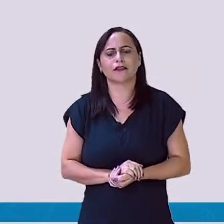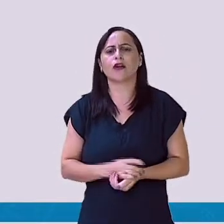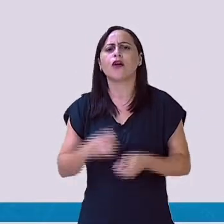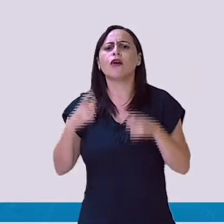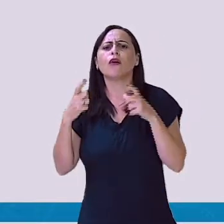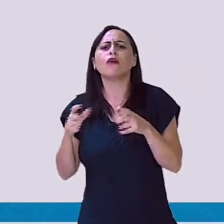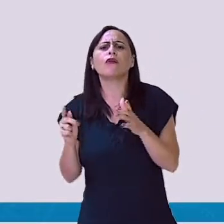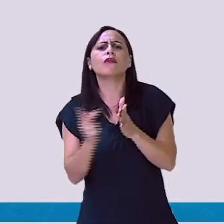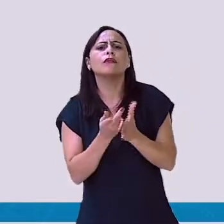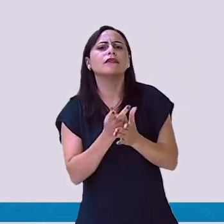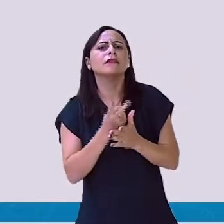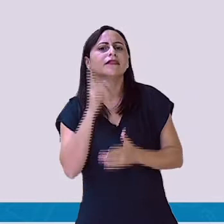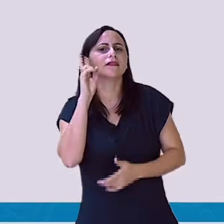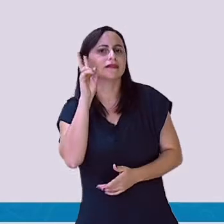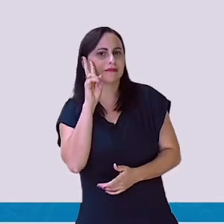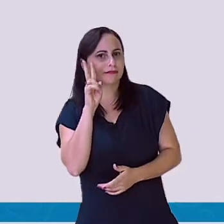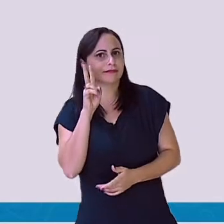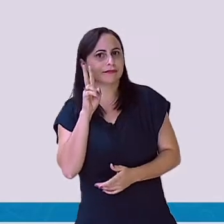essa história?